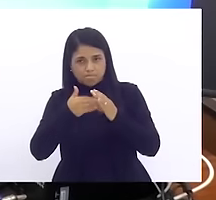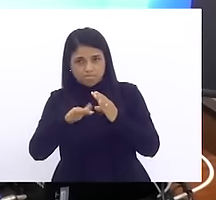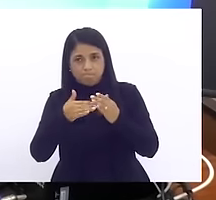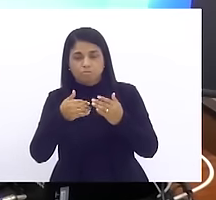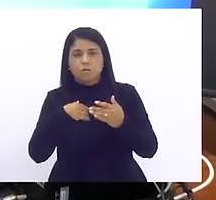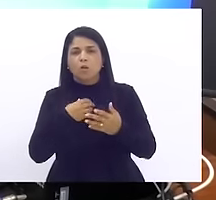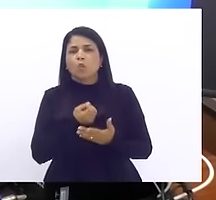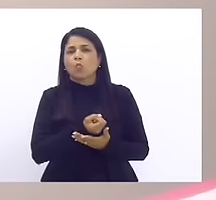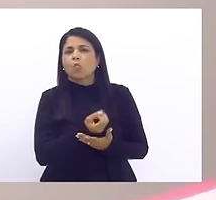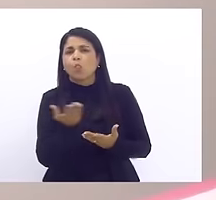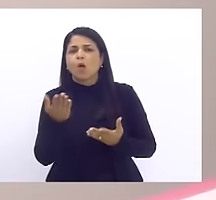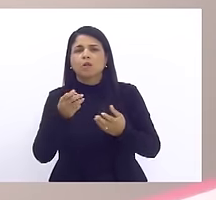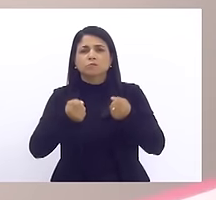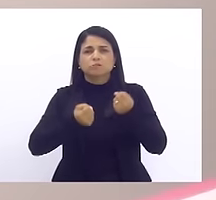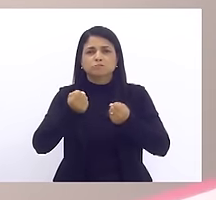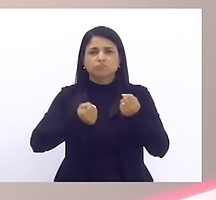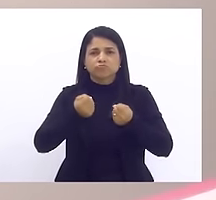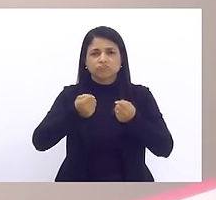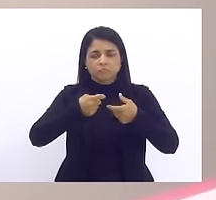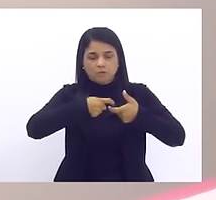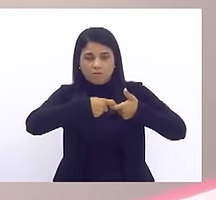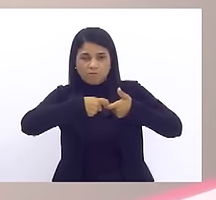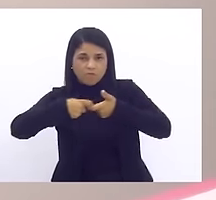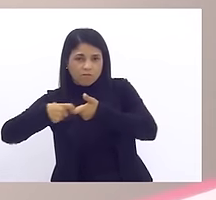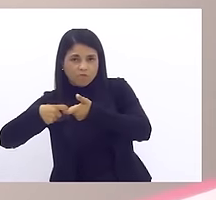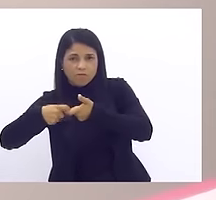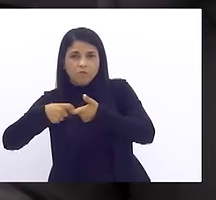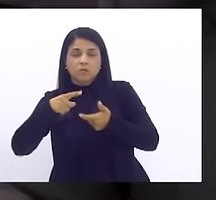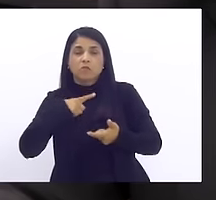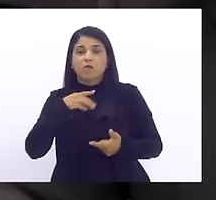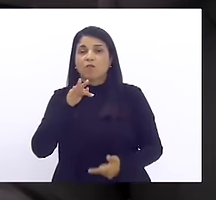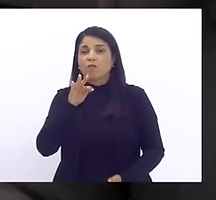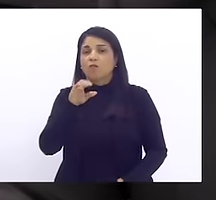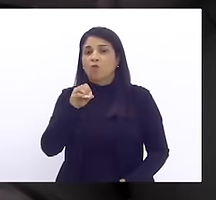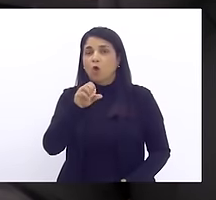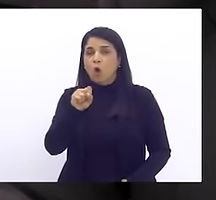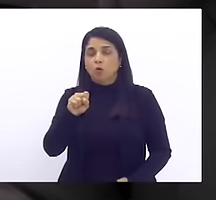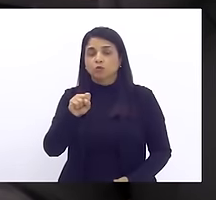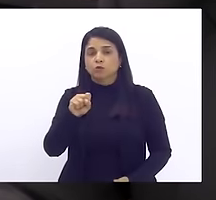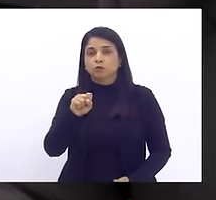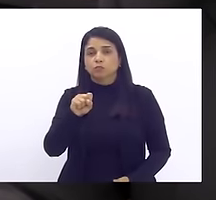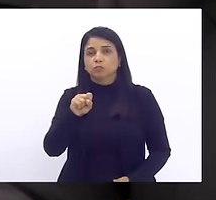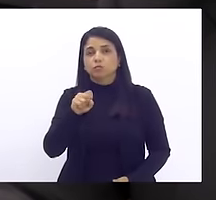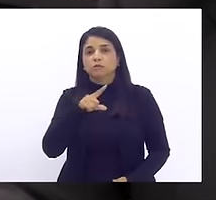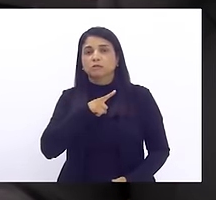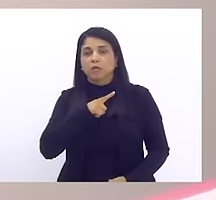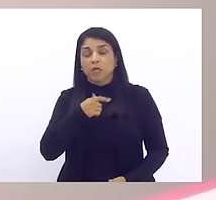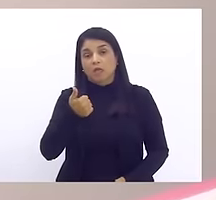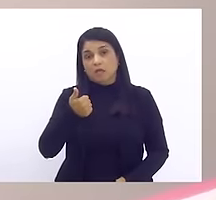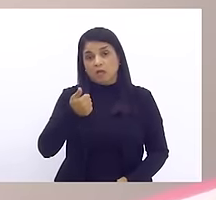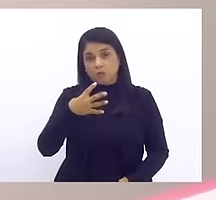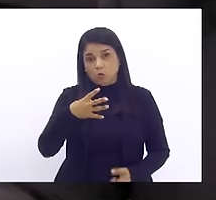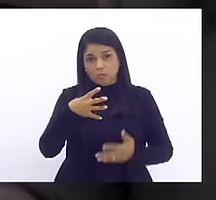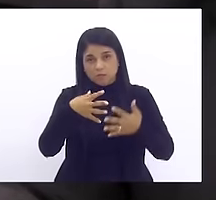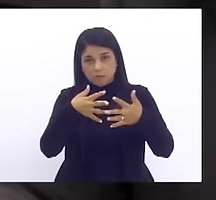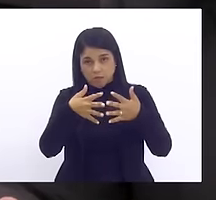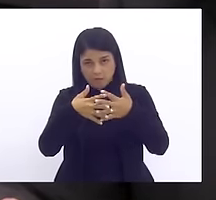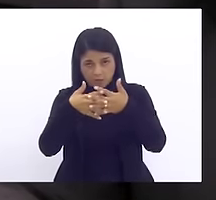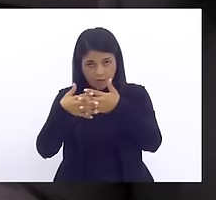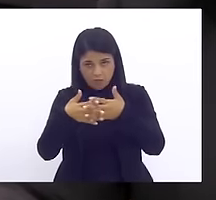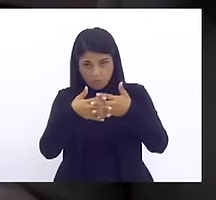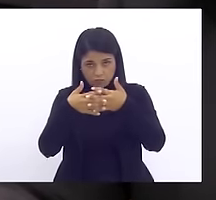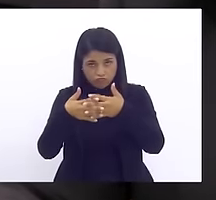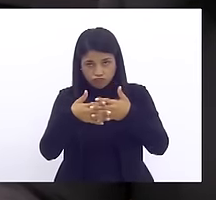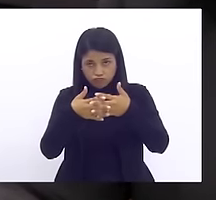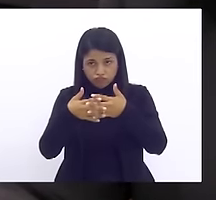veículos quantos reboques a foco tem nós temos hoje 14 caminhões agregados com a pele não não